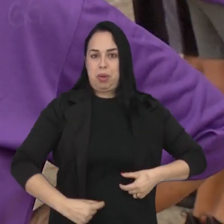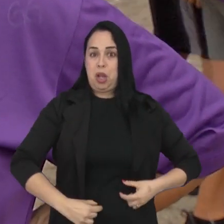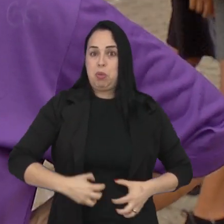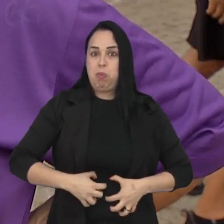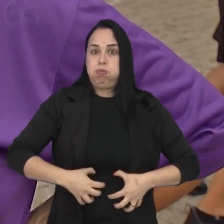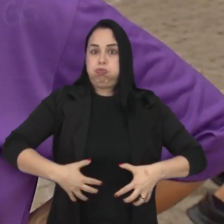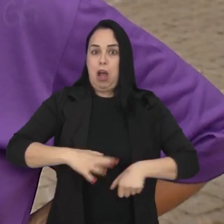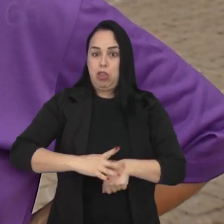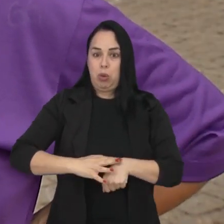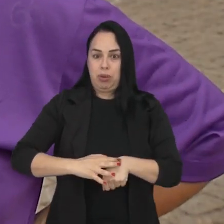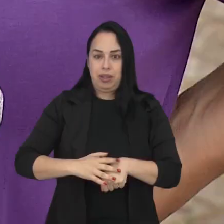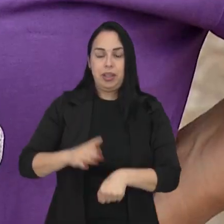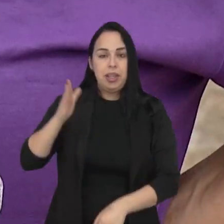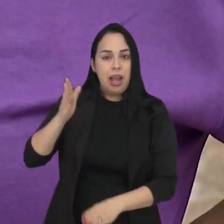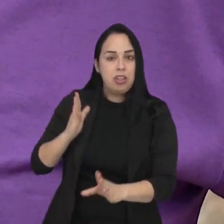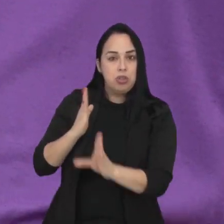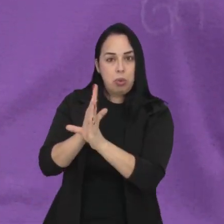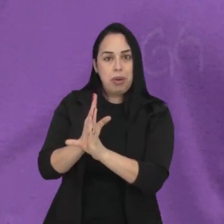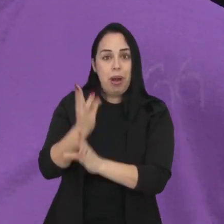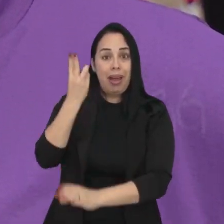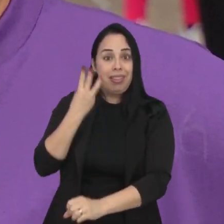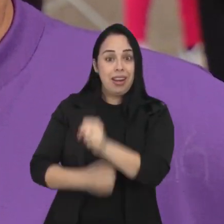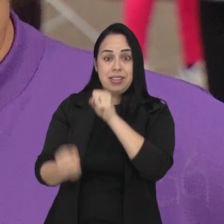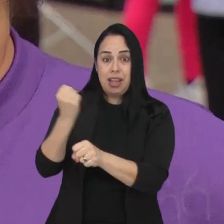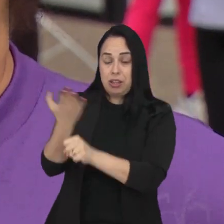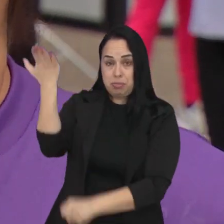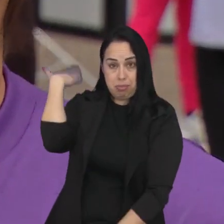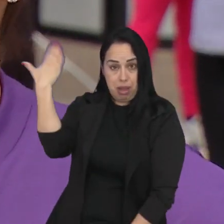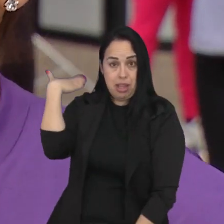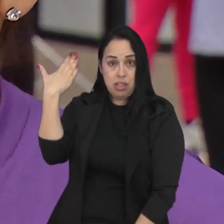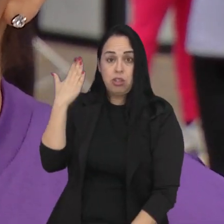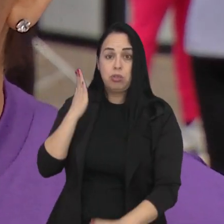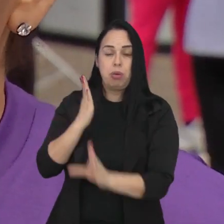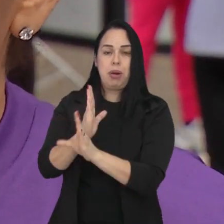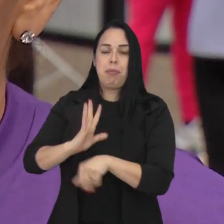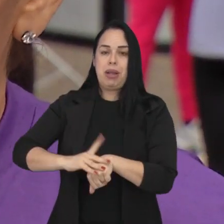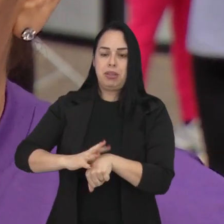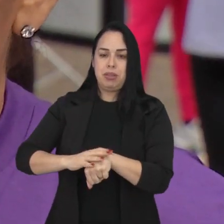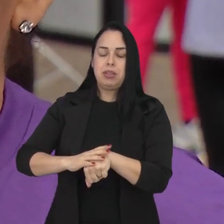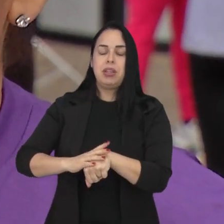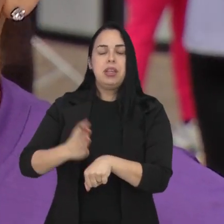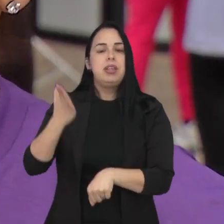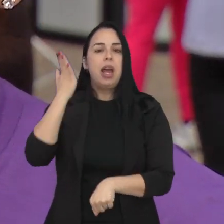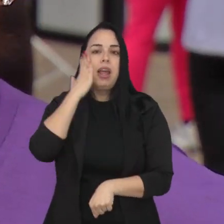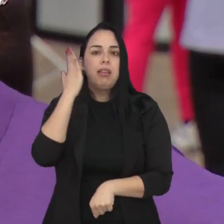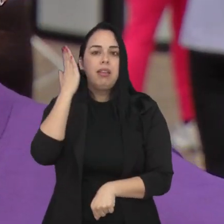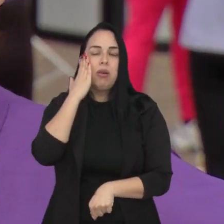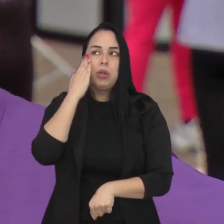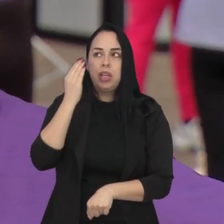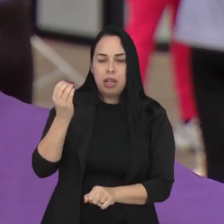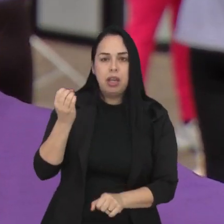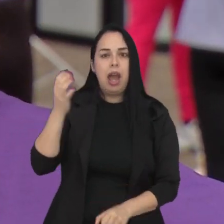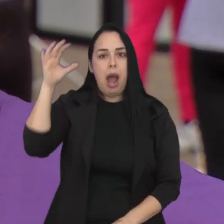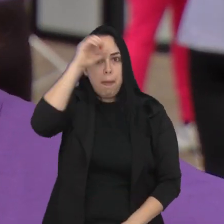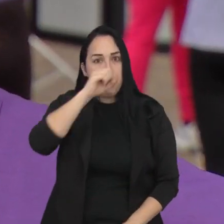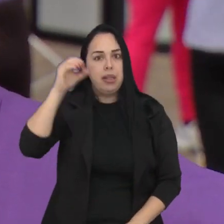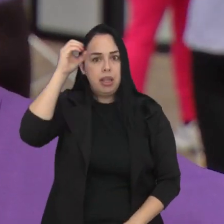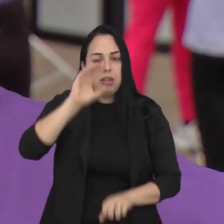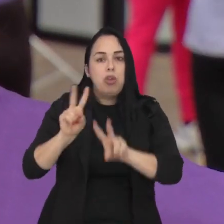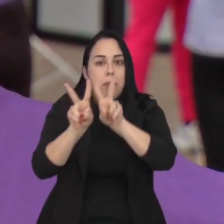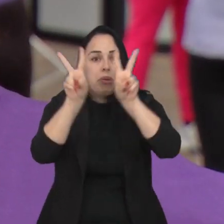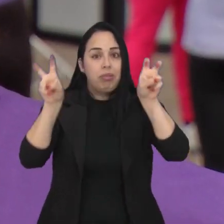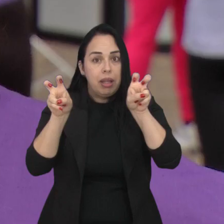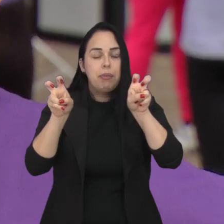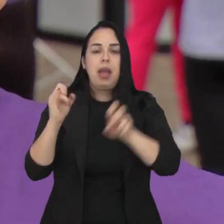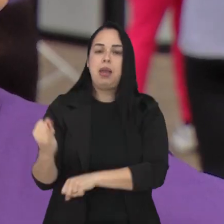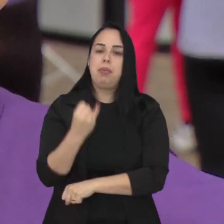intestinais Ela foi diagnosticada com a doença de crom há 3 anos e acredita que o conhecimento é uma ferramenta poderosa